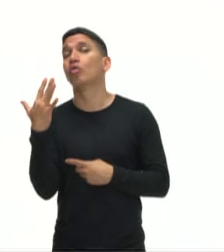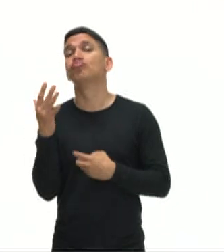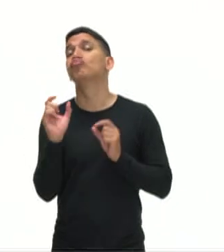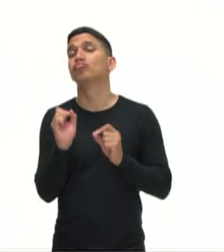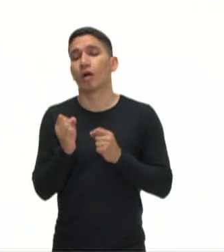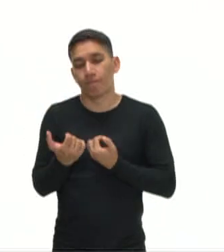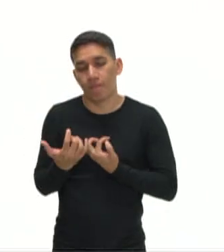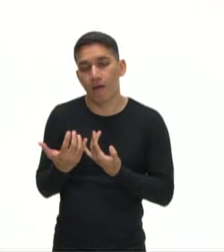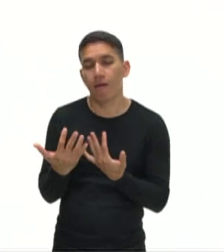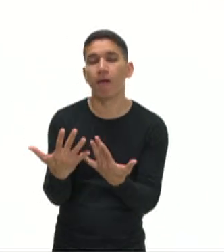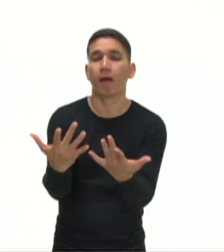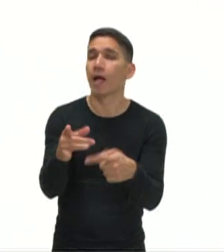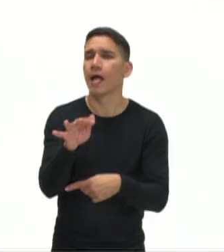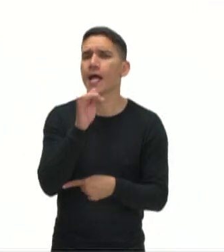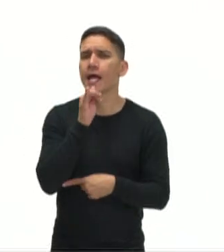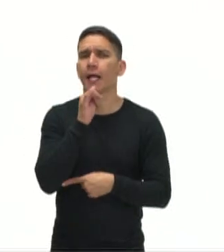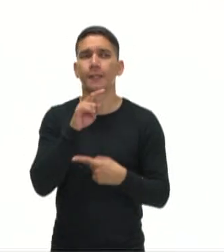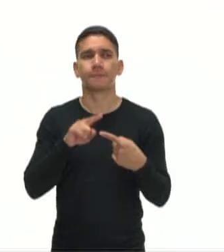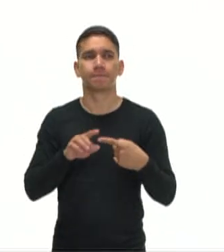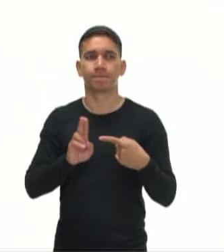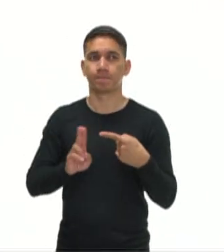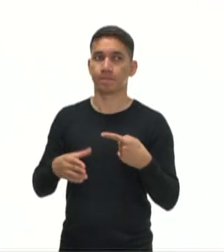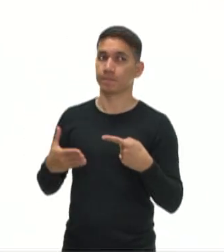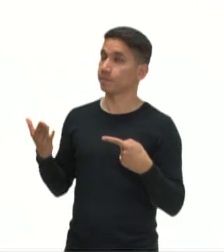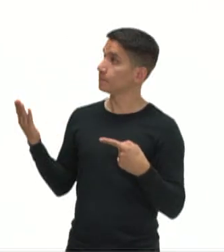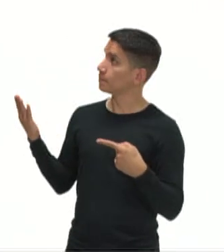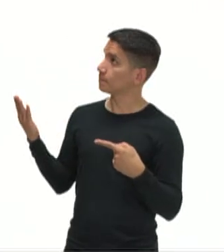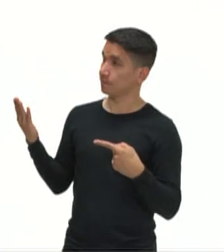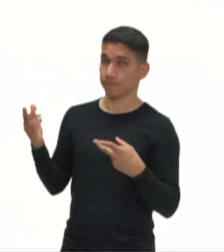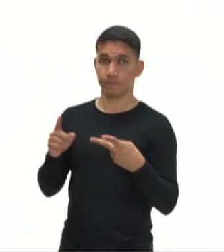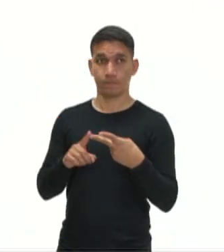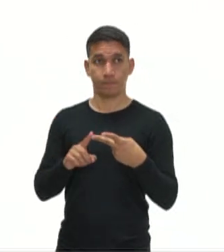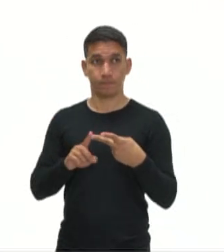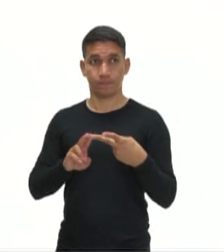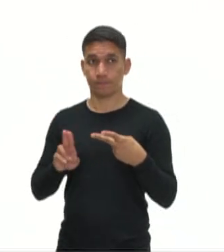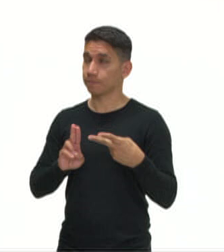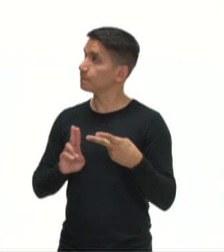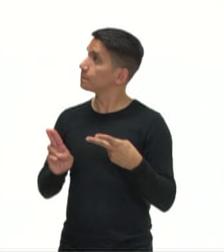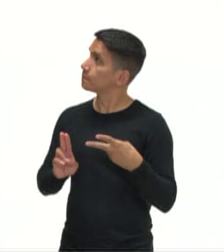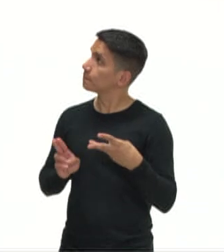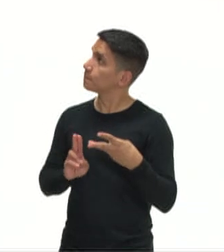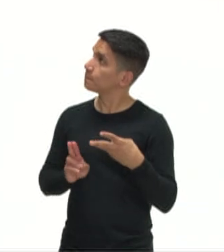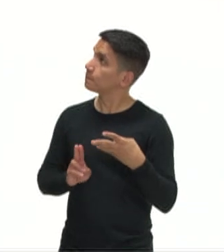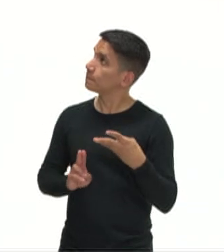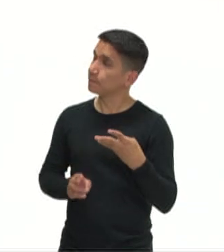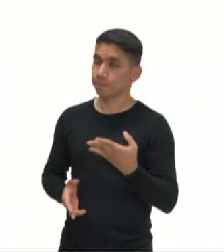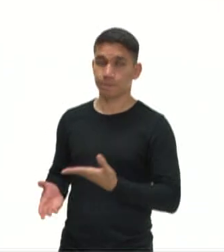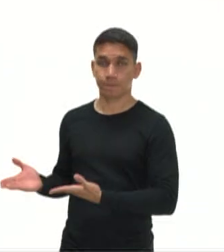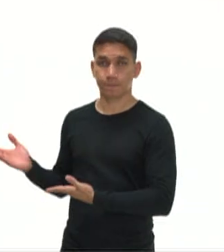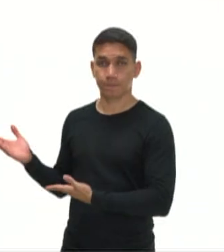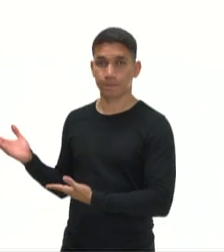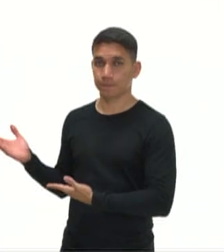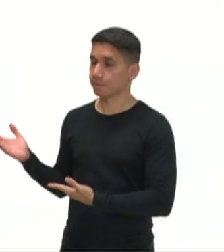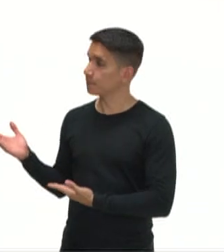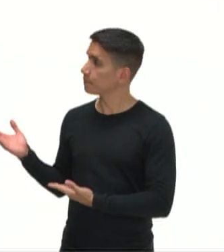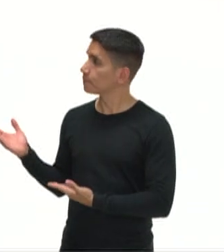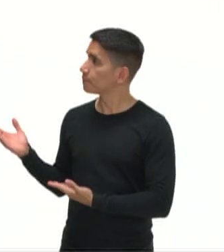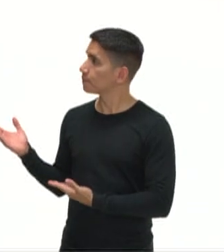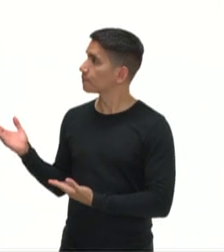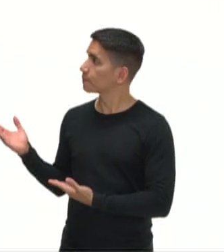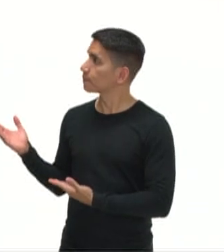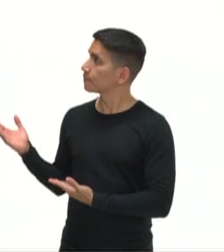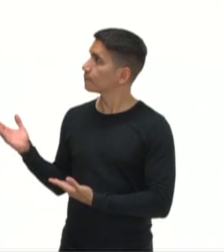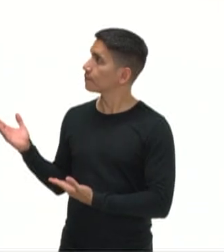vegetais. Alguns exemplos: celulose, amido, látex natural,